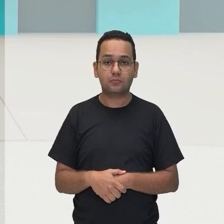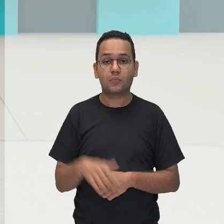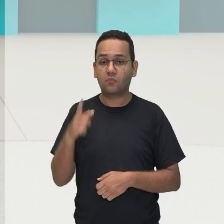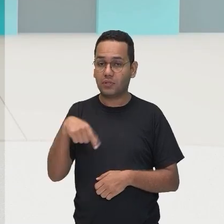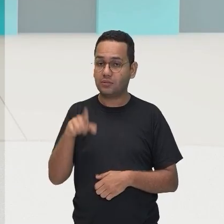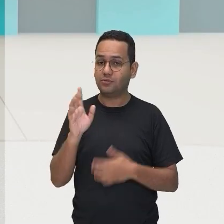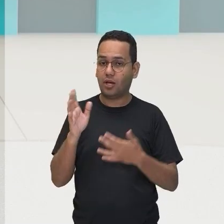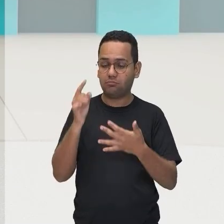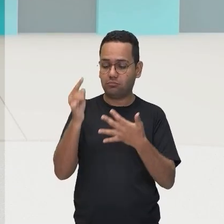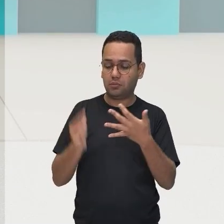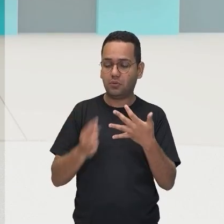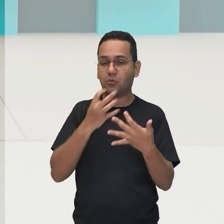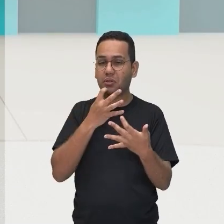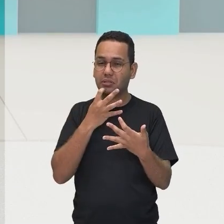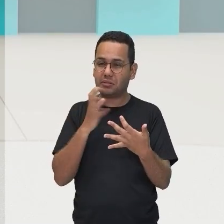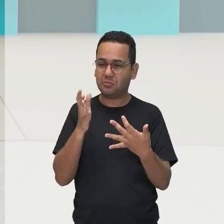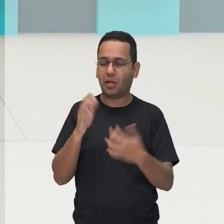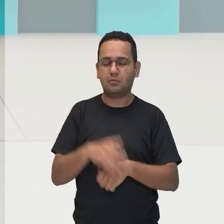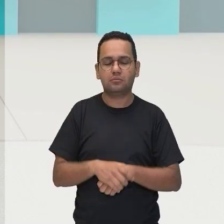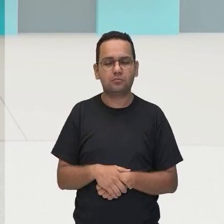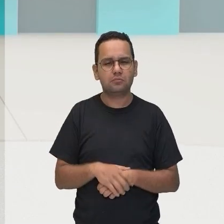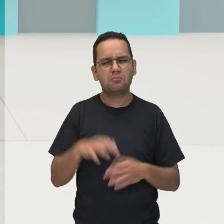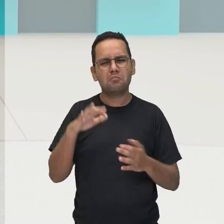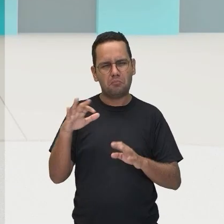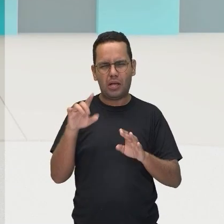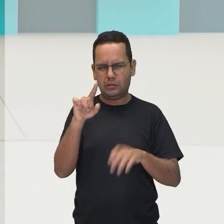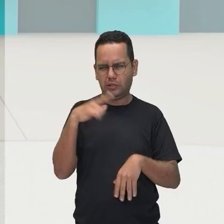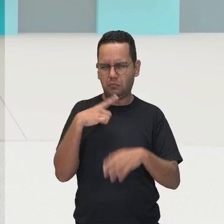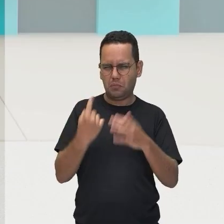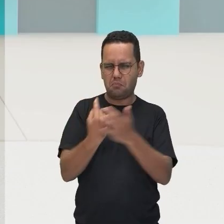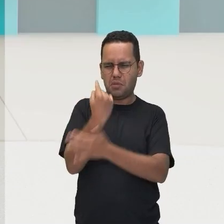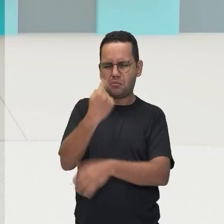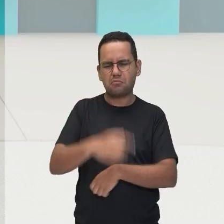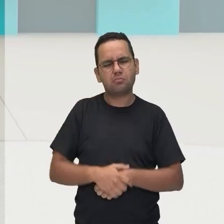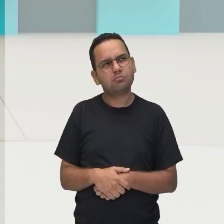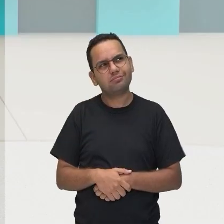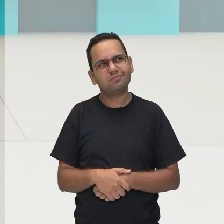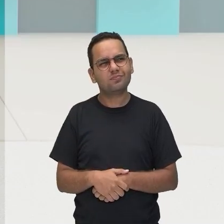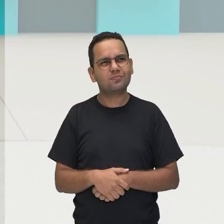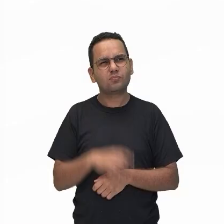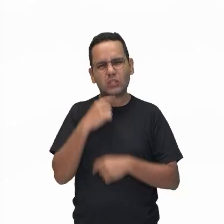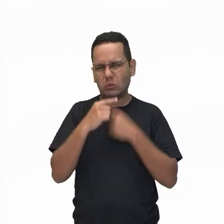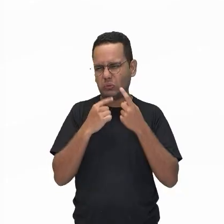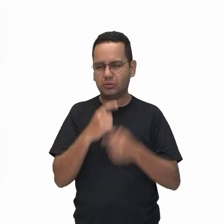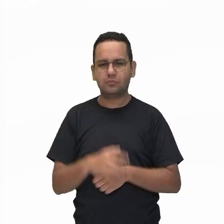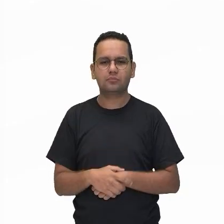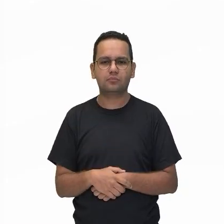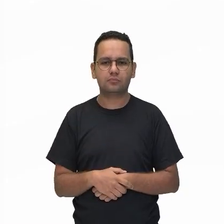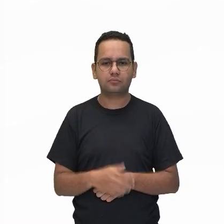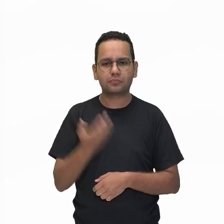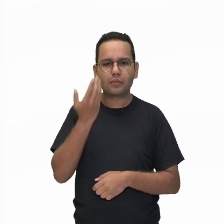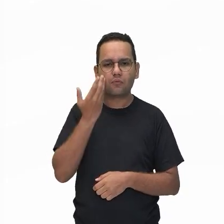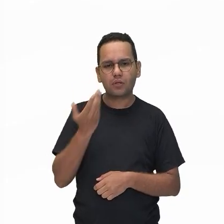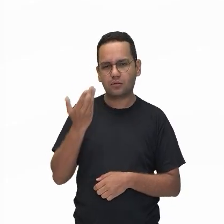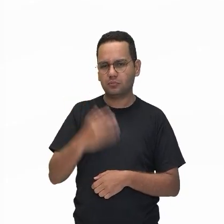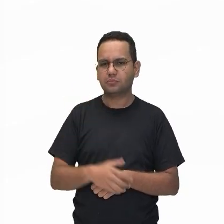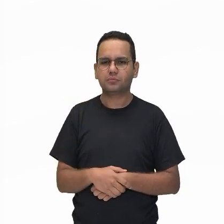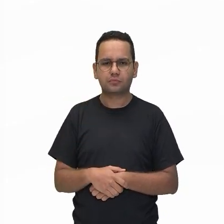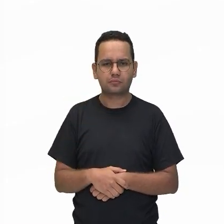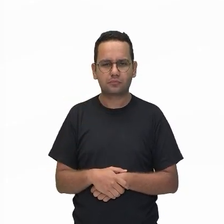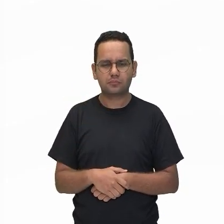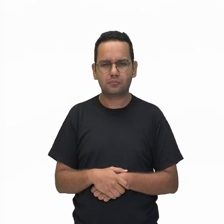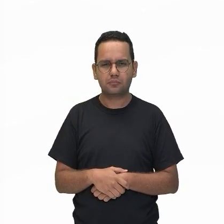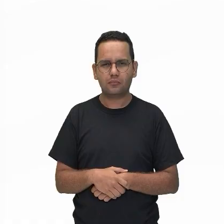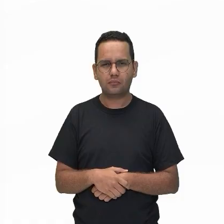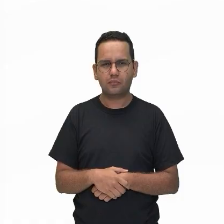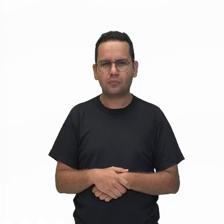agora, será que surgiu aí na cabeça de vocês por que essa dúvida do porquê que as práticas de aventura foram criadas?